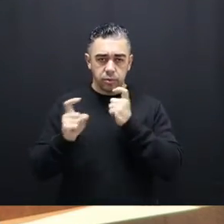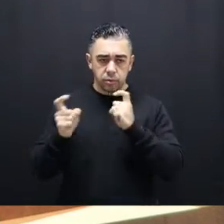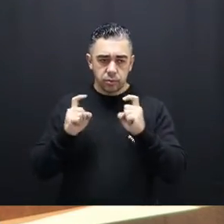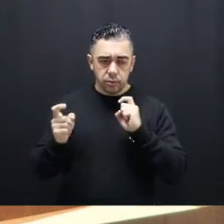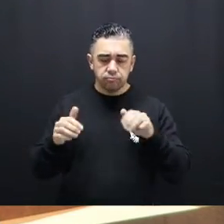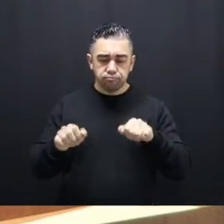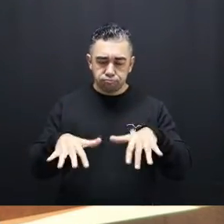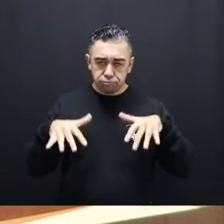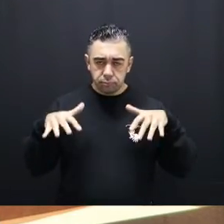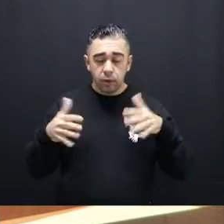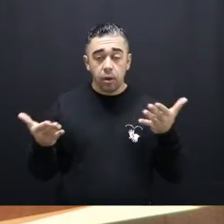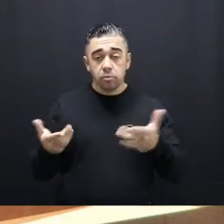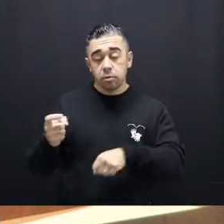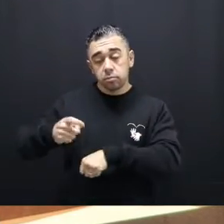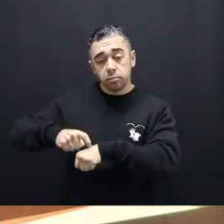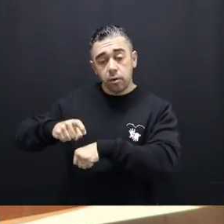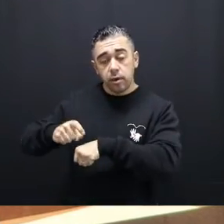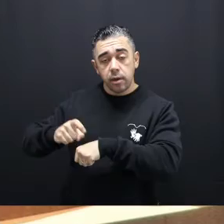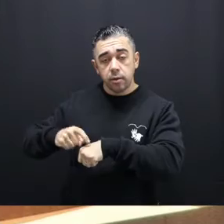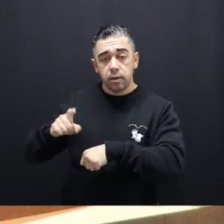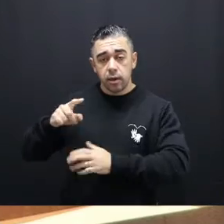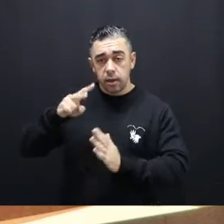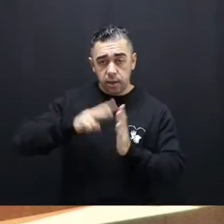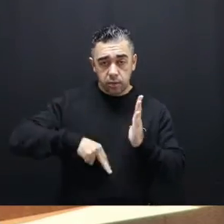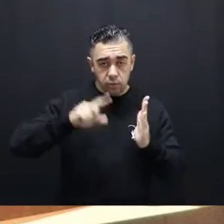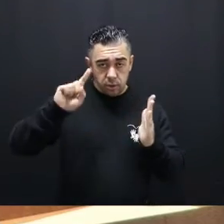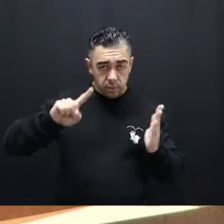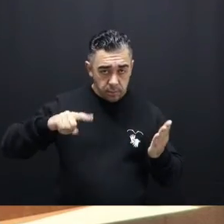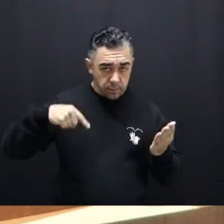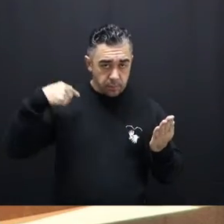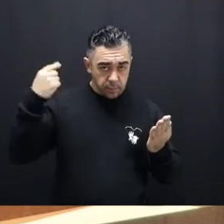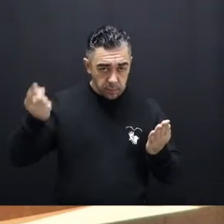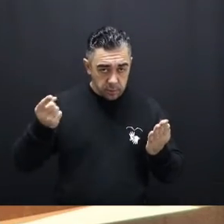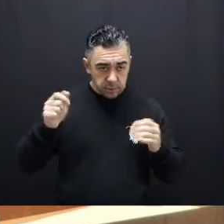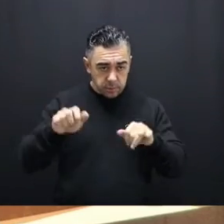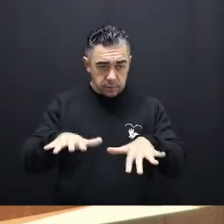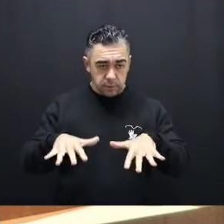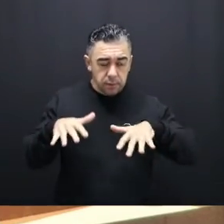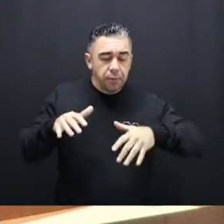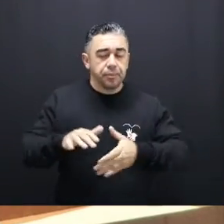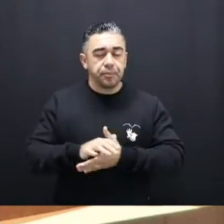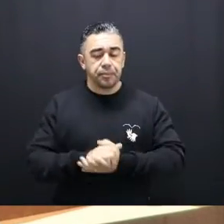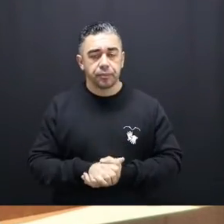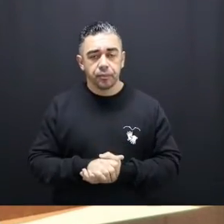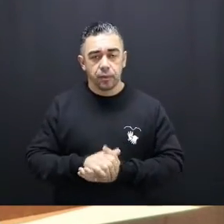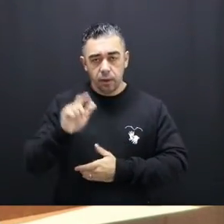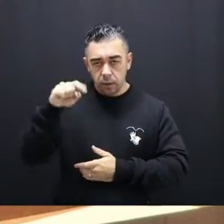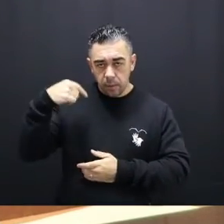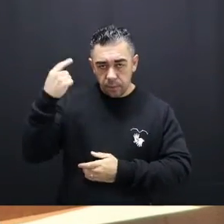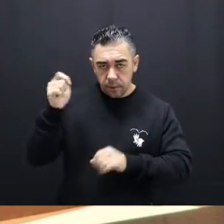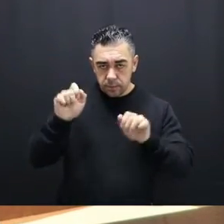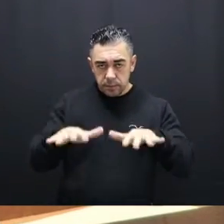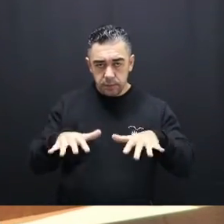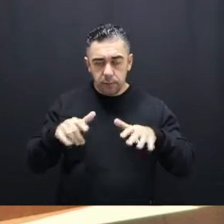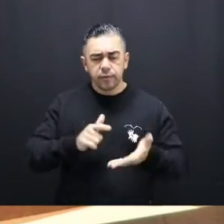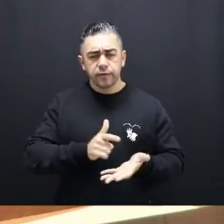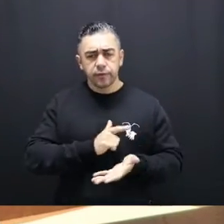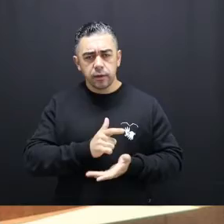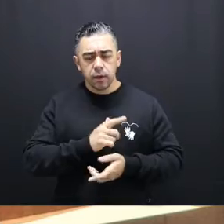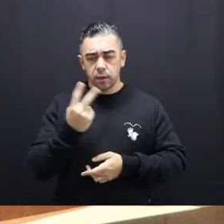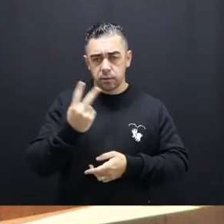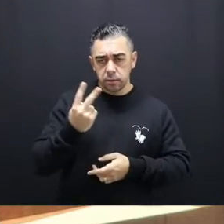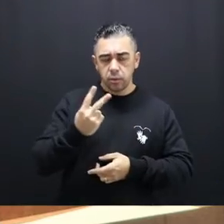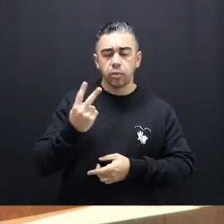sessão neste momento eu passo a leitura da Ordem do dia para a próxima sessão na próxima sessão teremos o